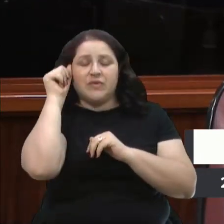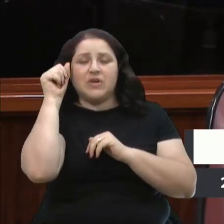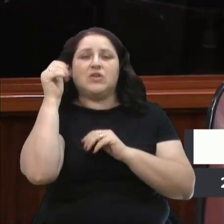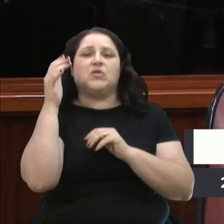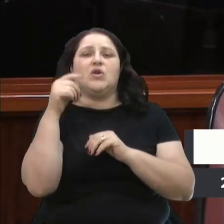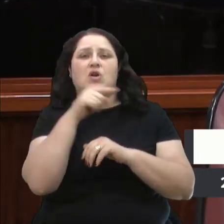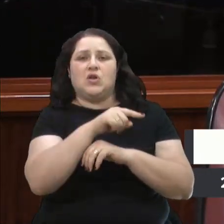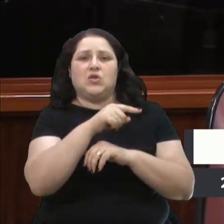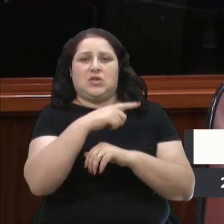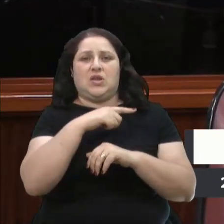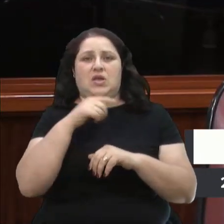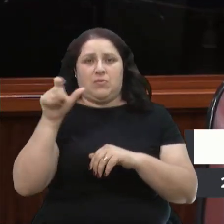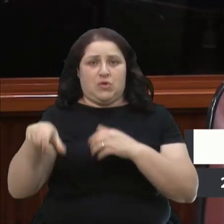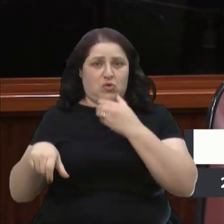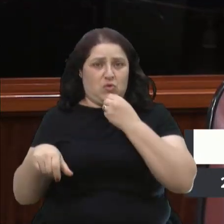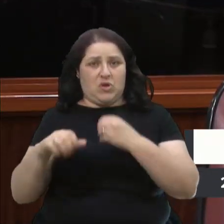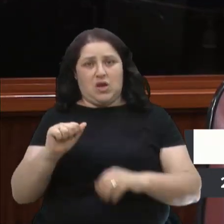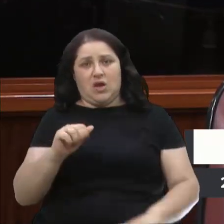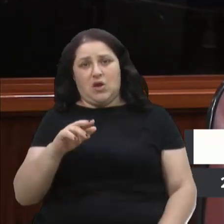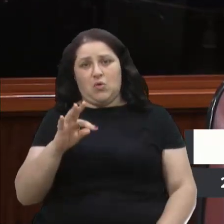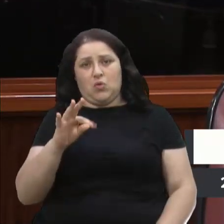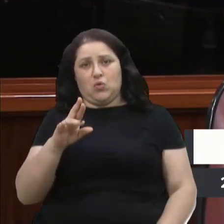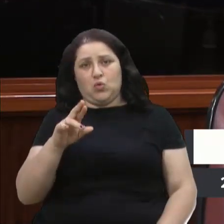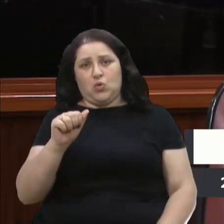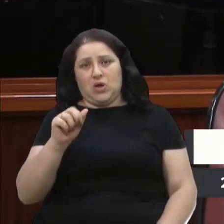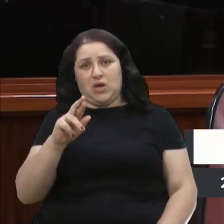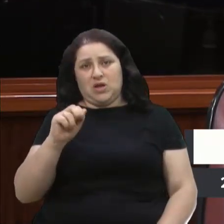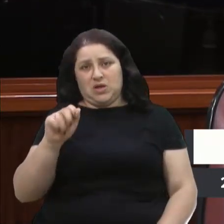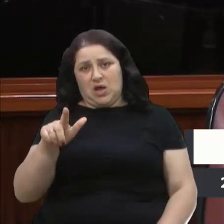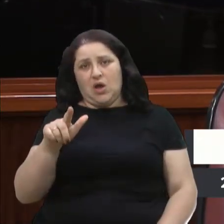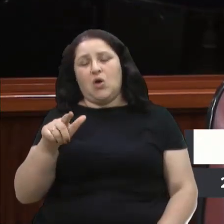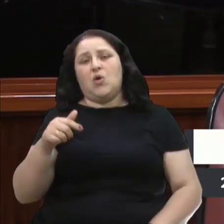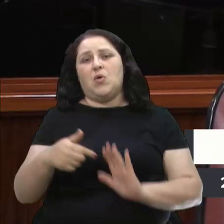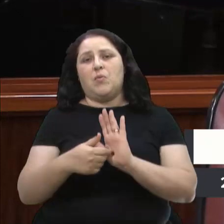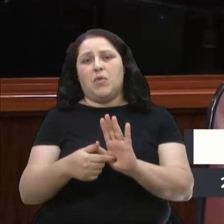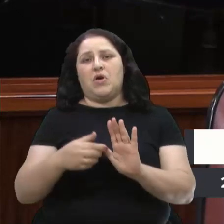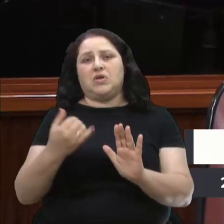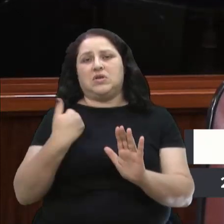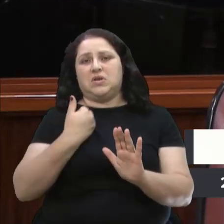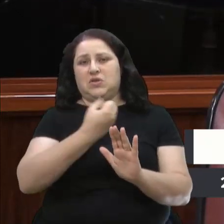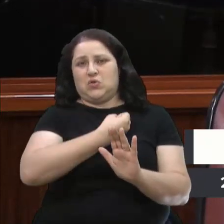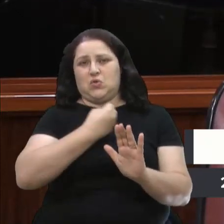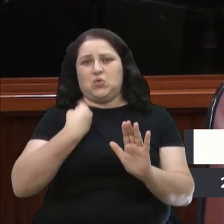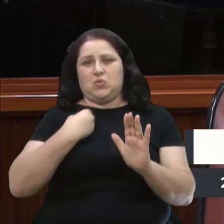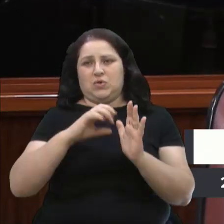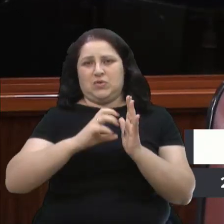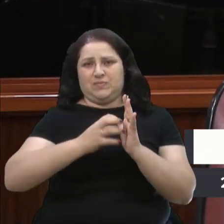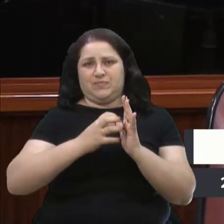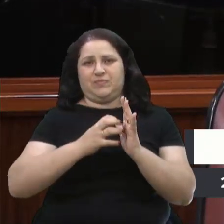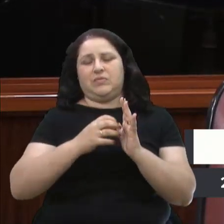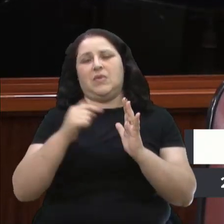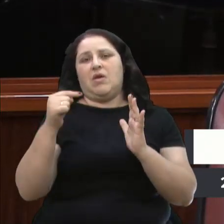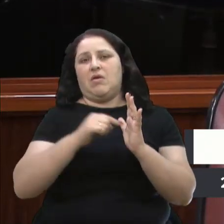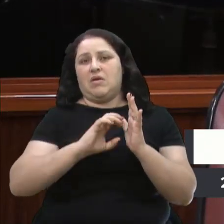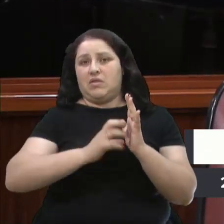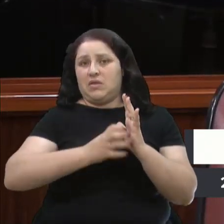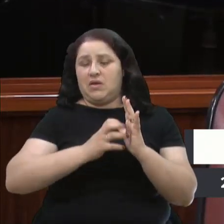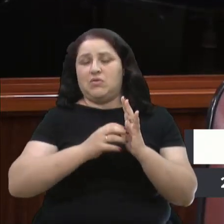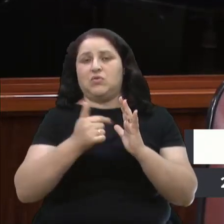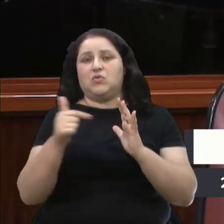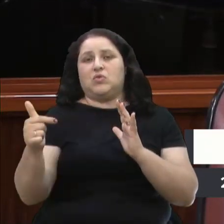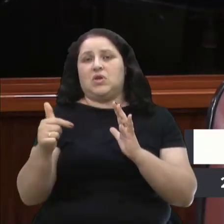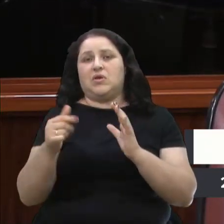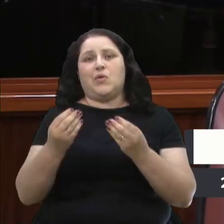o atuarial estava lá, da Lumens, nos apresentou os dados. E nos dados não se evidencia